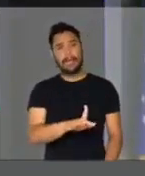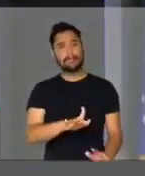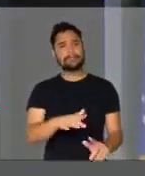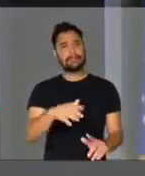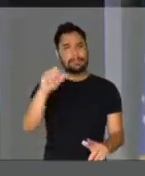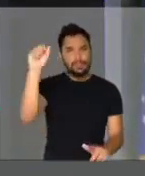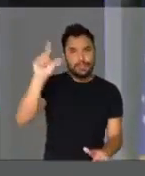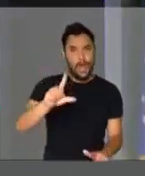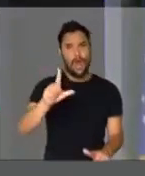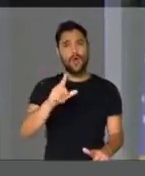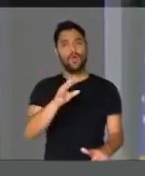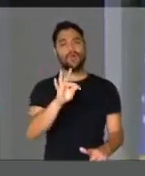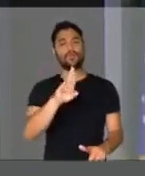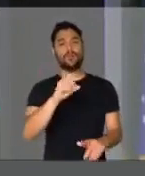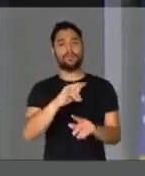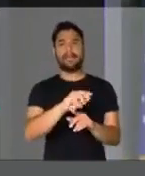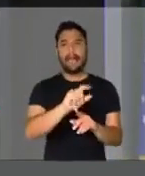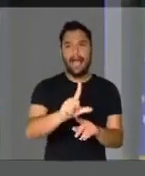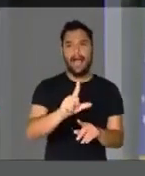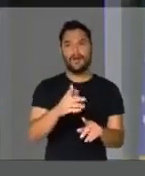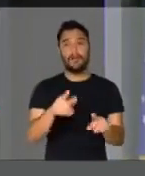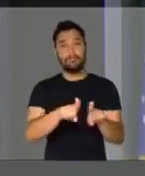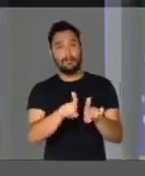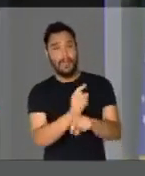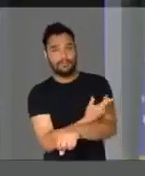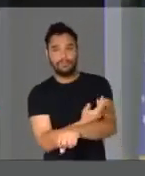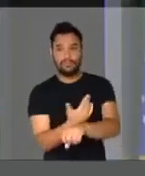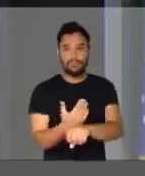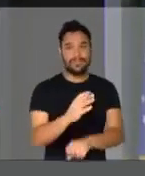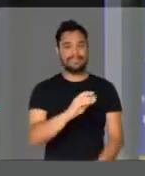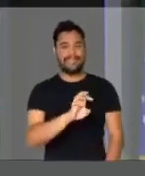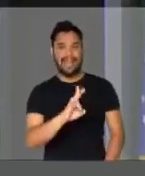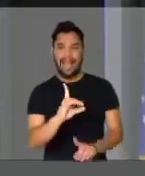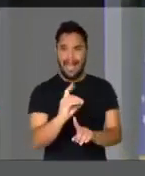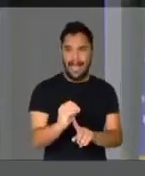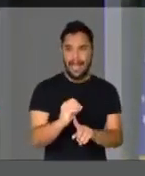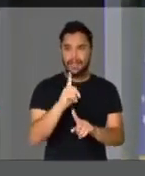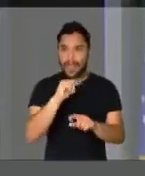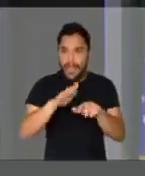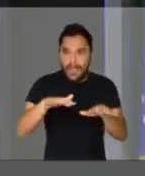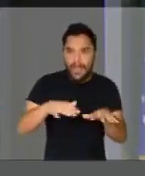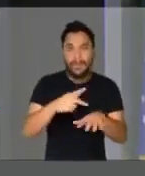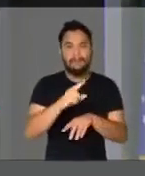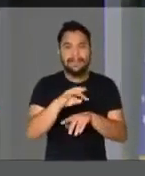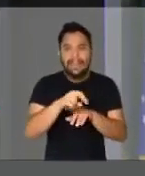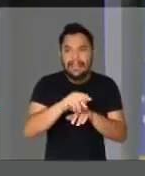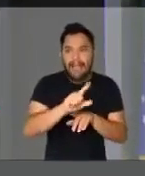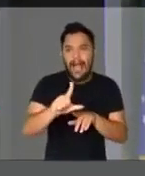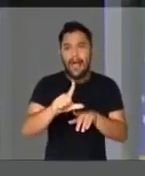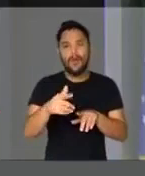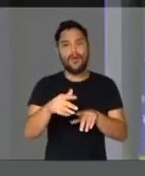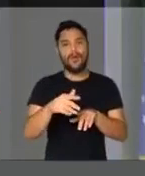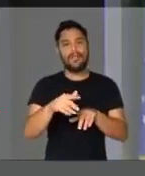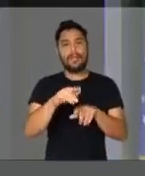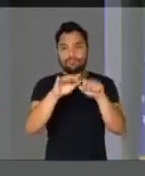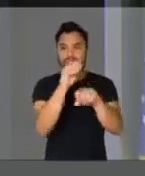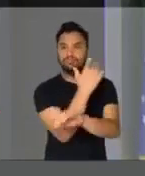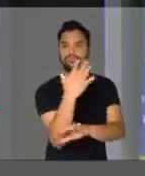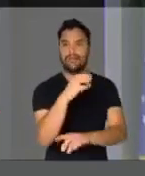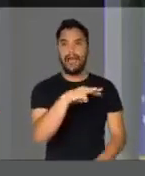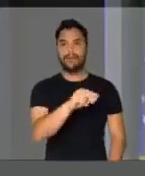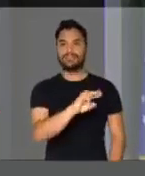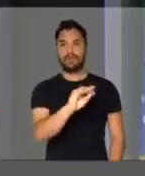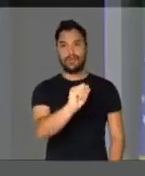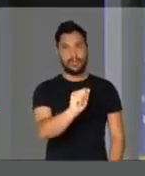do clima tropical, cercados pelo Cerrado, pelo Pantanal e pela Amazônia. Povo este permeado pelas